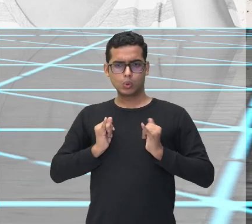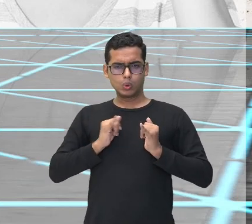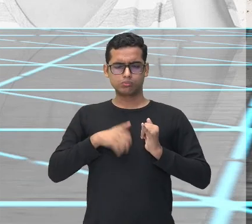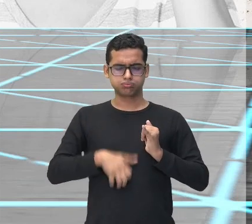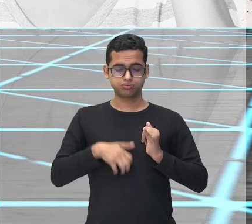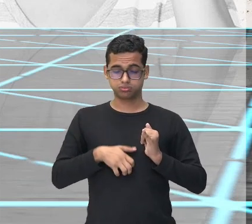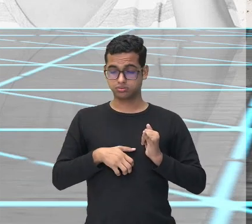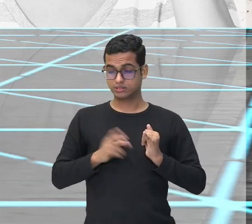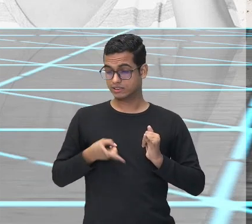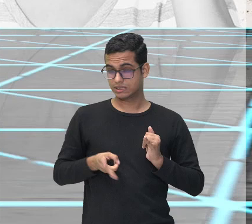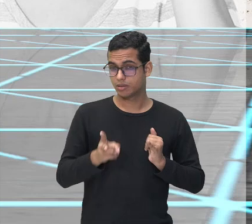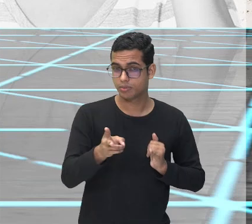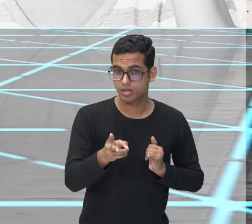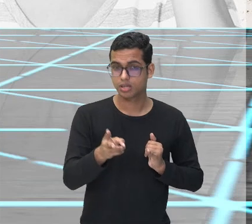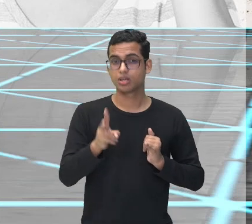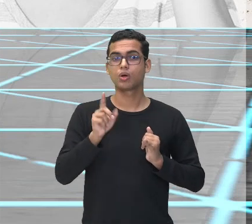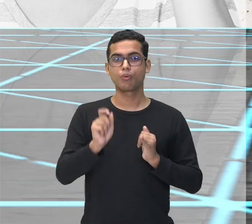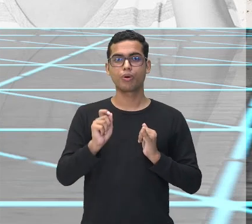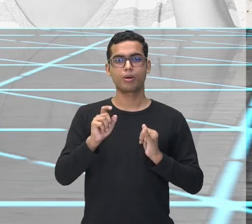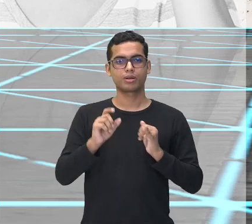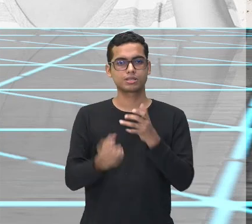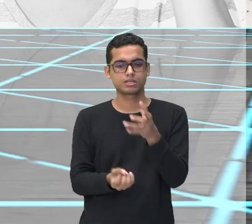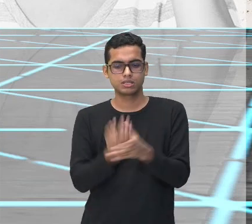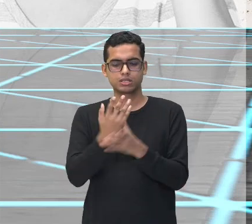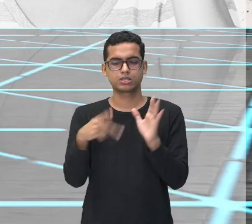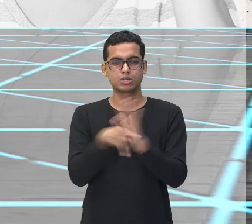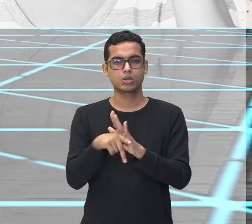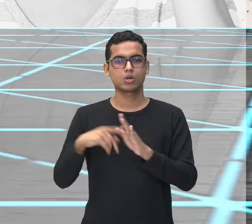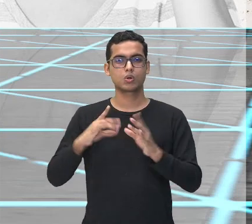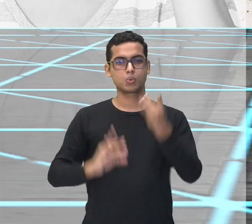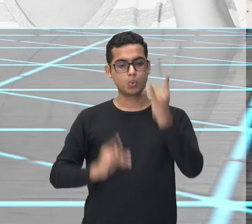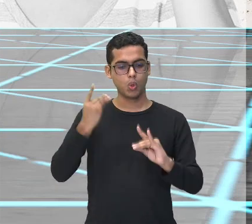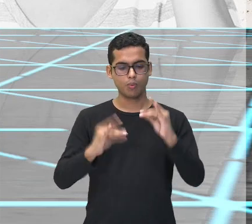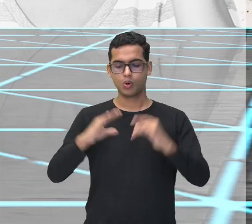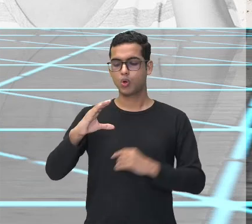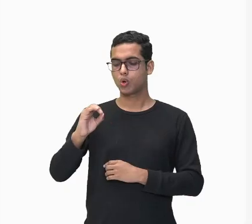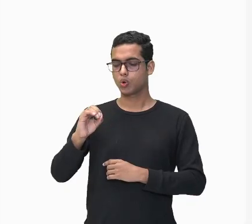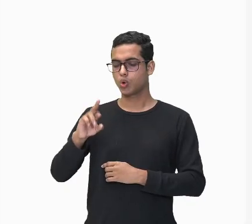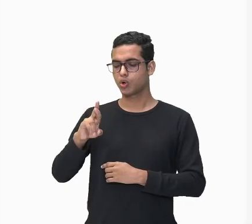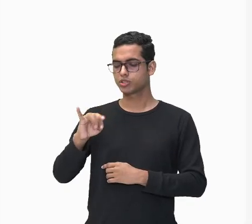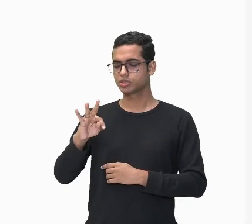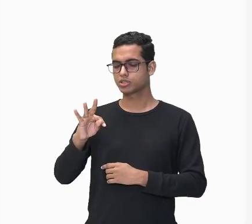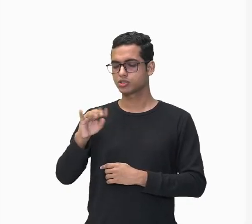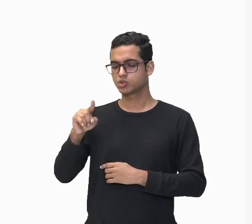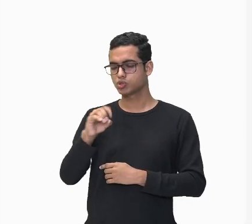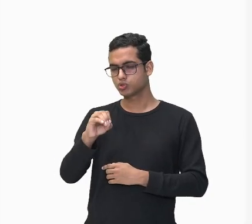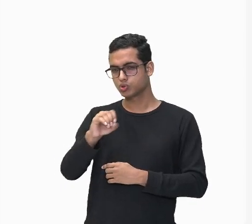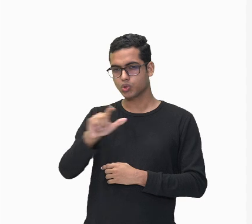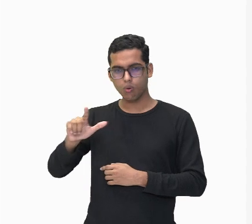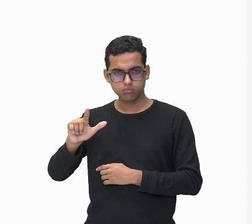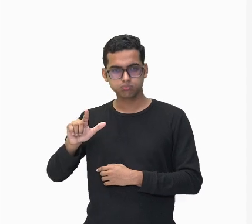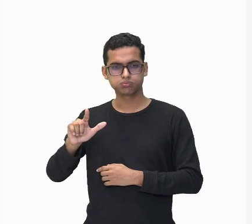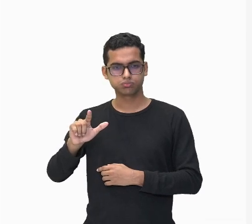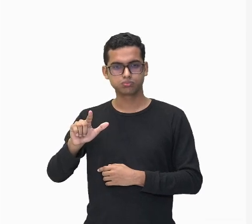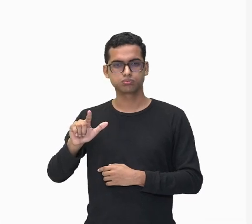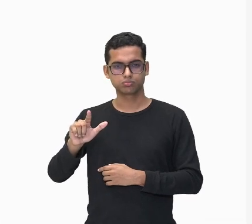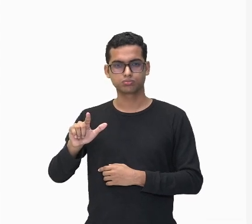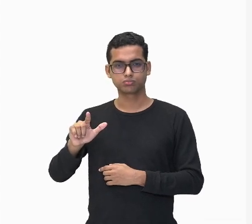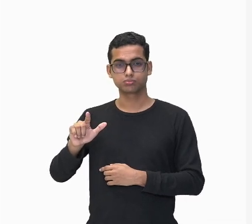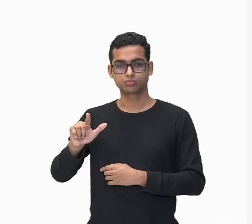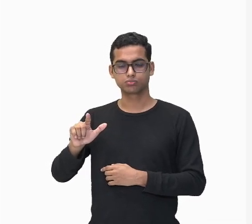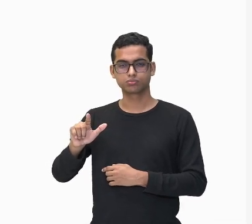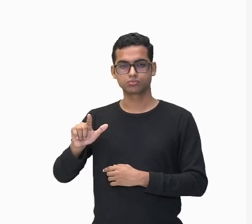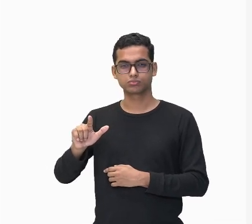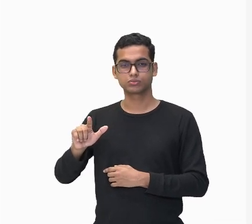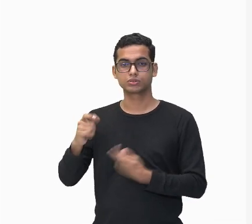de cortisol acontece ali no corpo dela. E o que ela tem que fazer? Praticar atividade física para estimular a